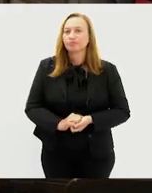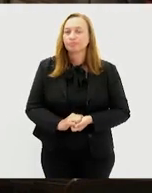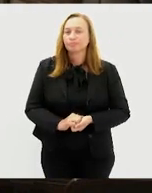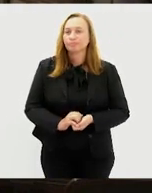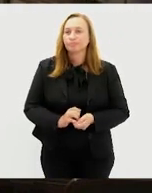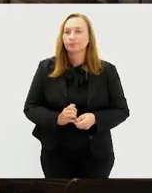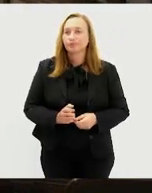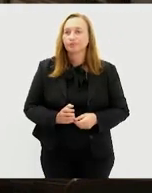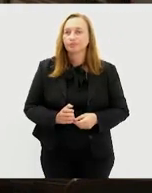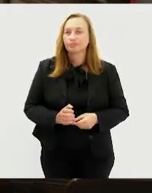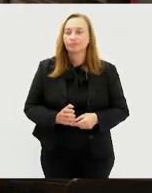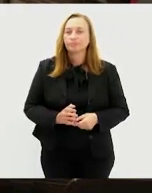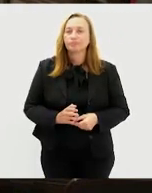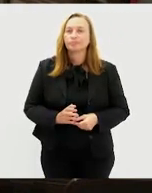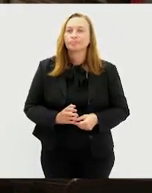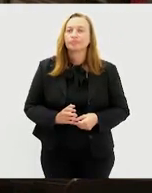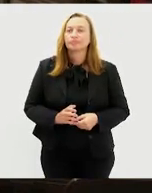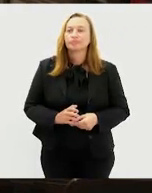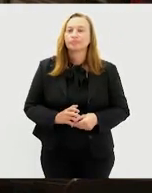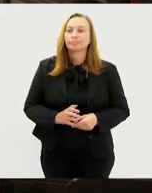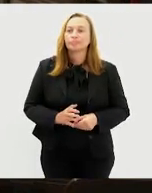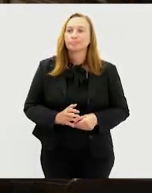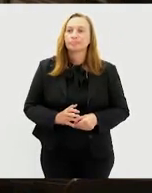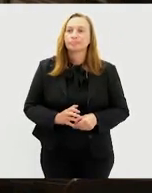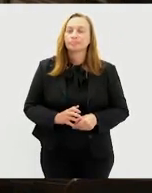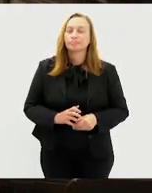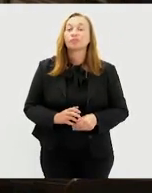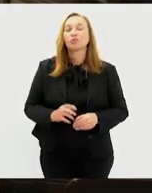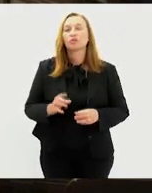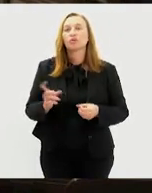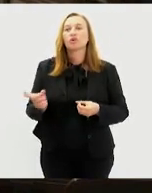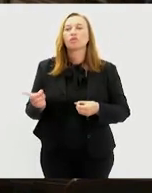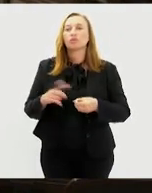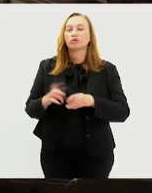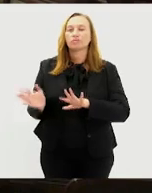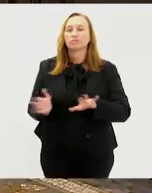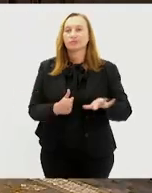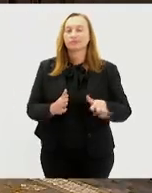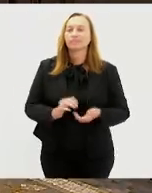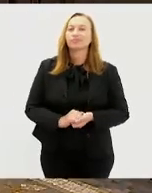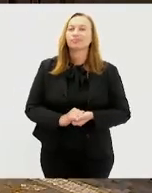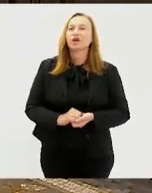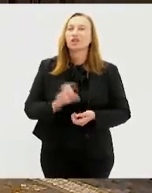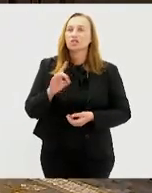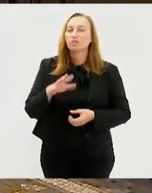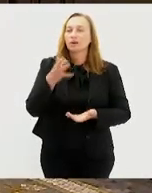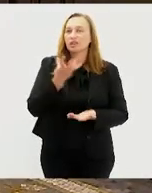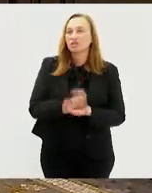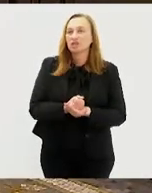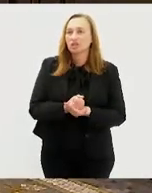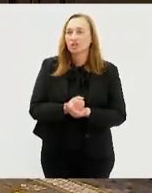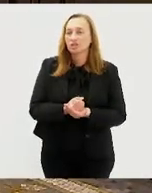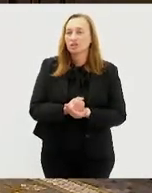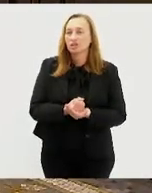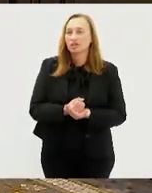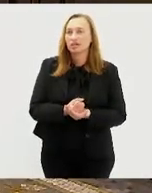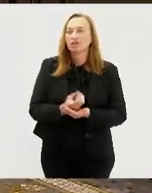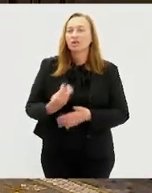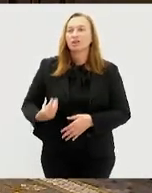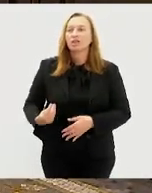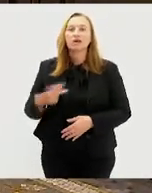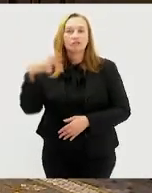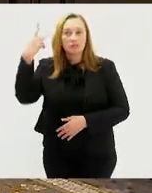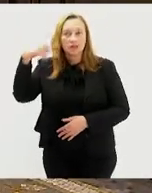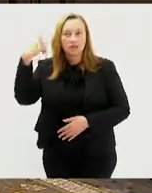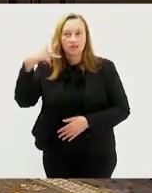microfone outro ali já voltou Viu como não tinha sido eu é só para registrar a presença do nobre vereador de Cachoeira